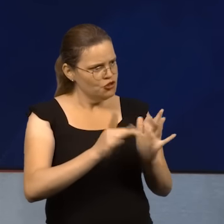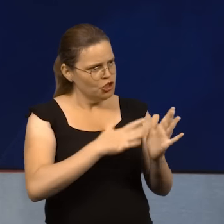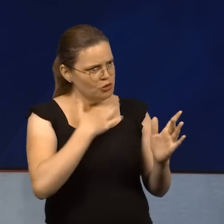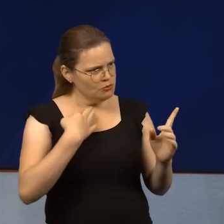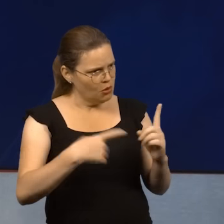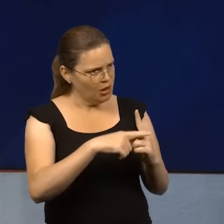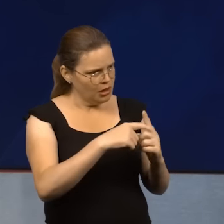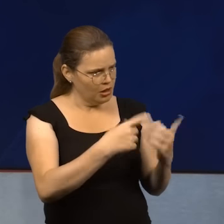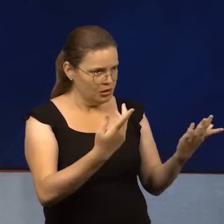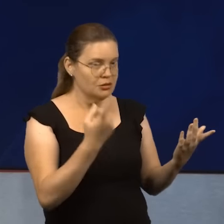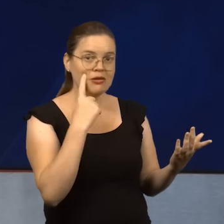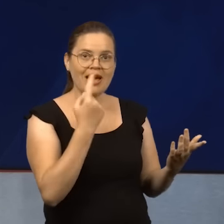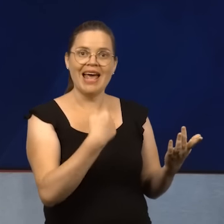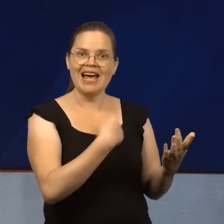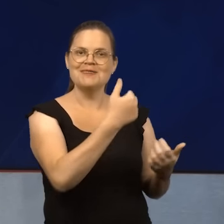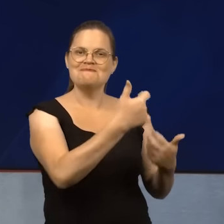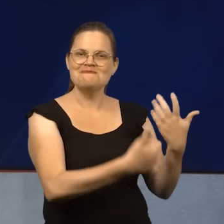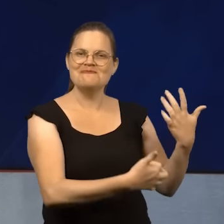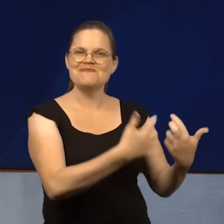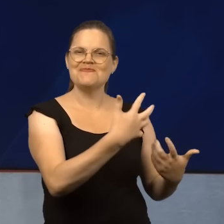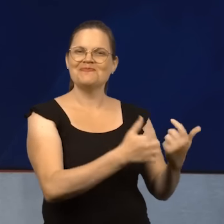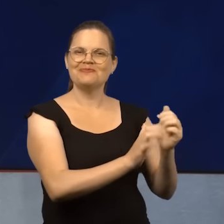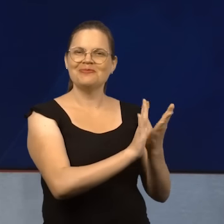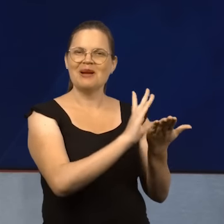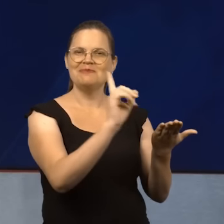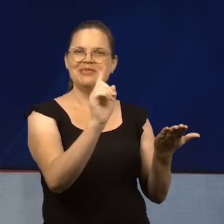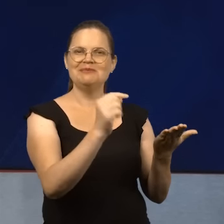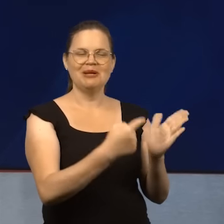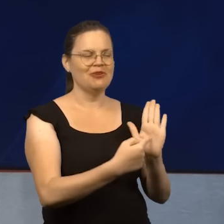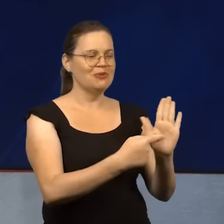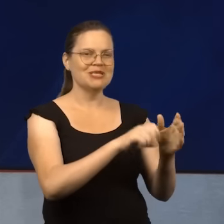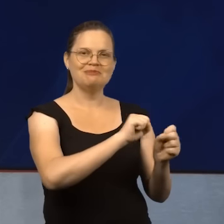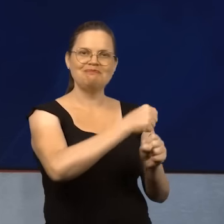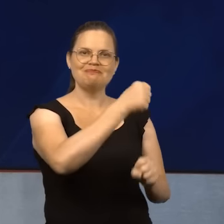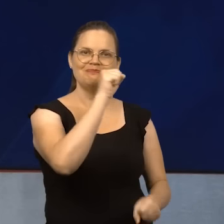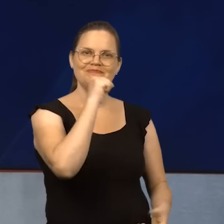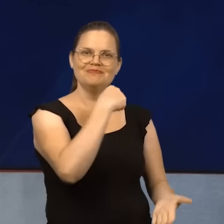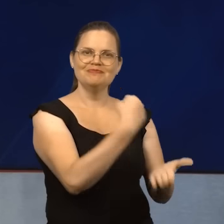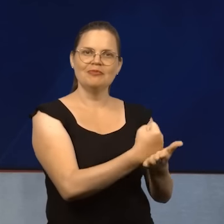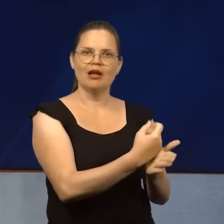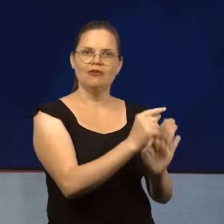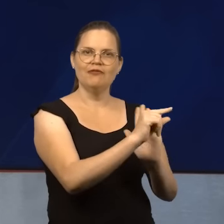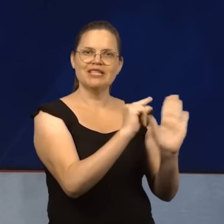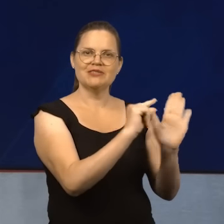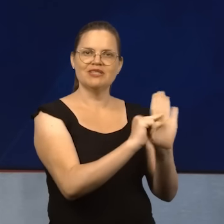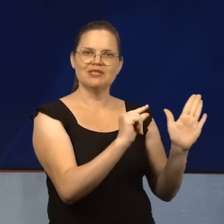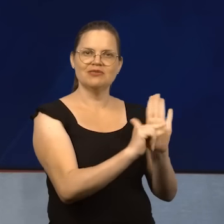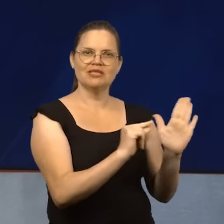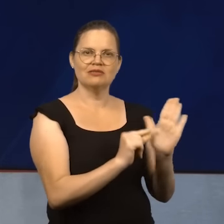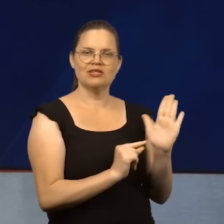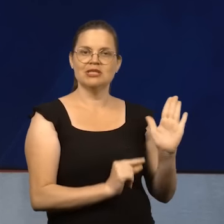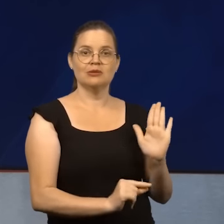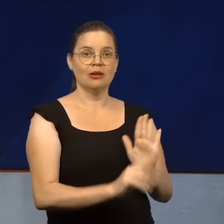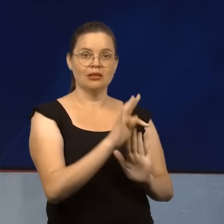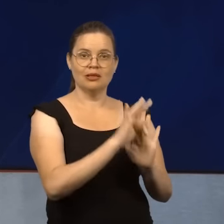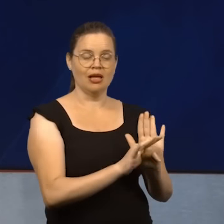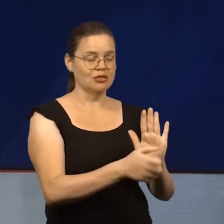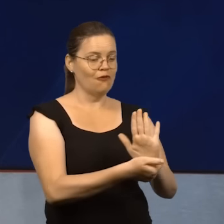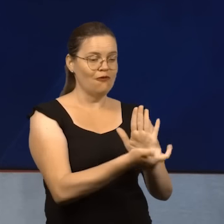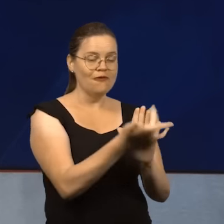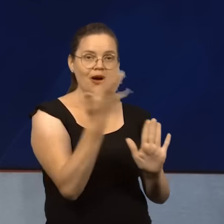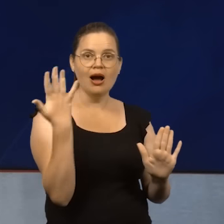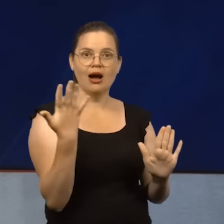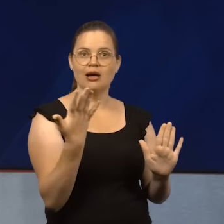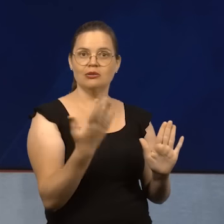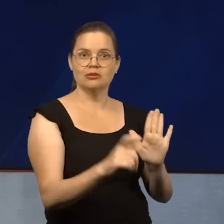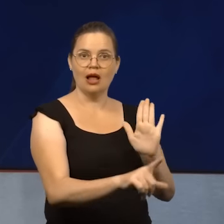passeou pela palavra, Jesus foi mostrando a eles vários textos bíblicos no Antigo Testamento, na